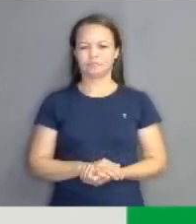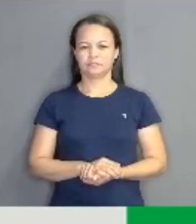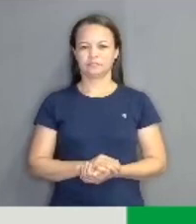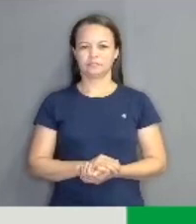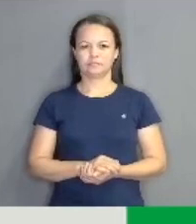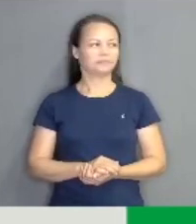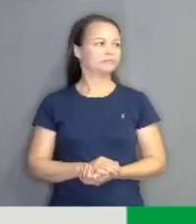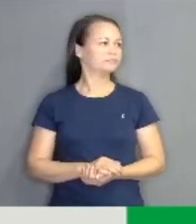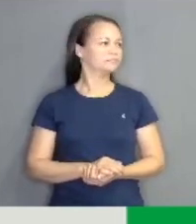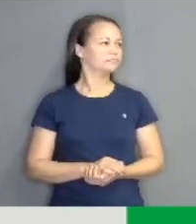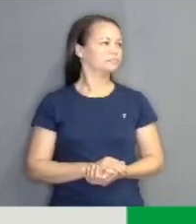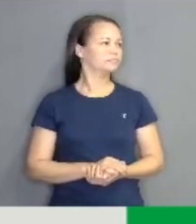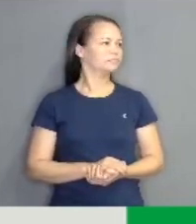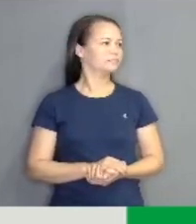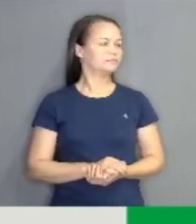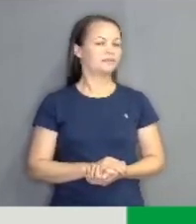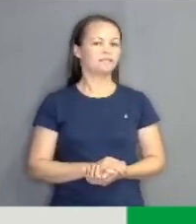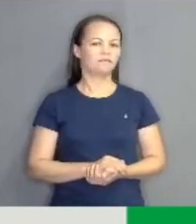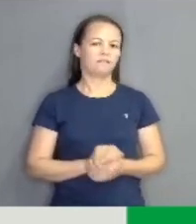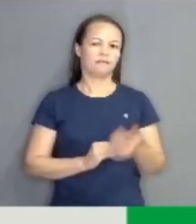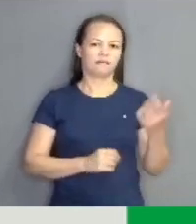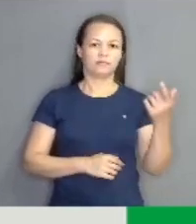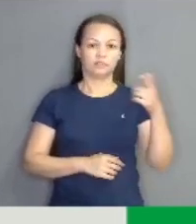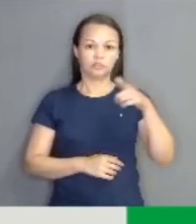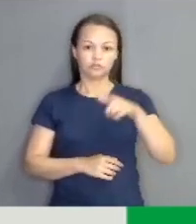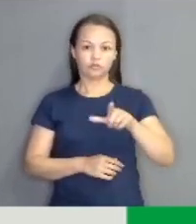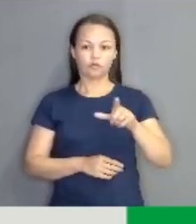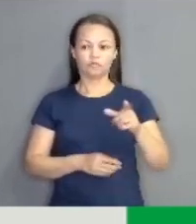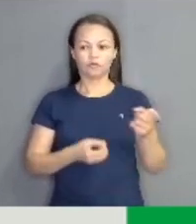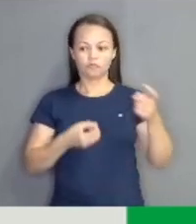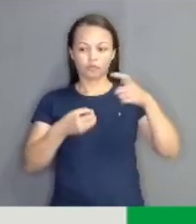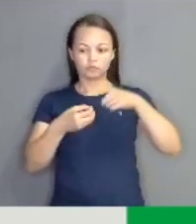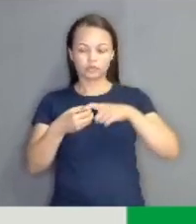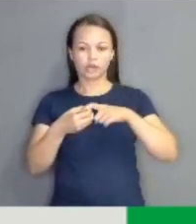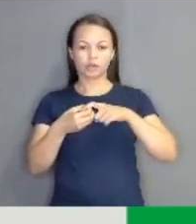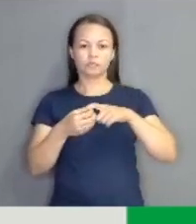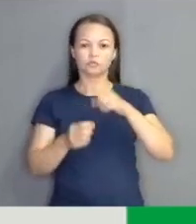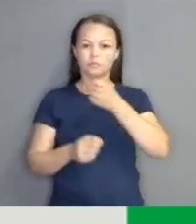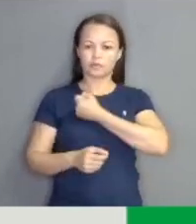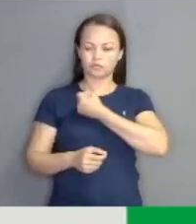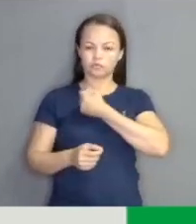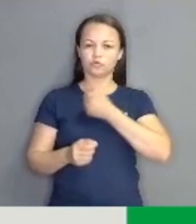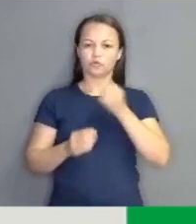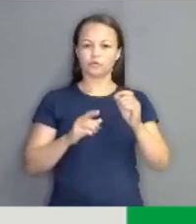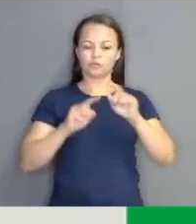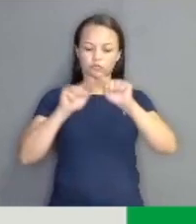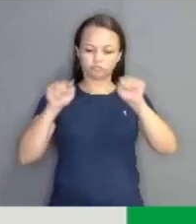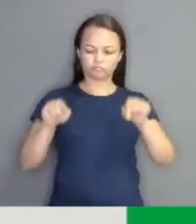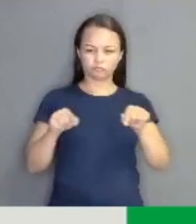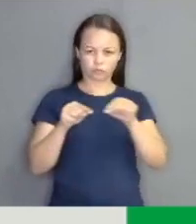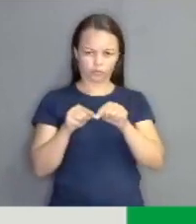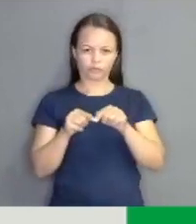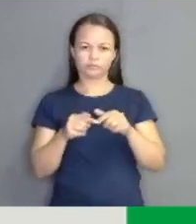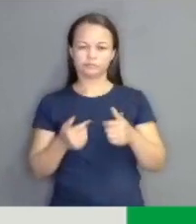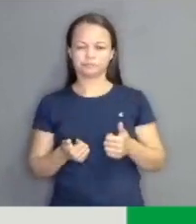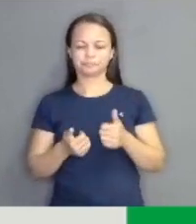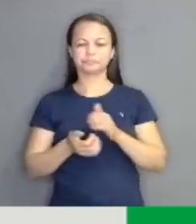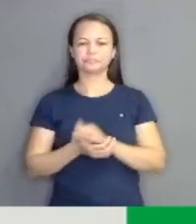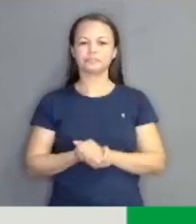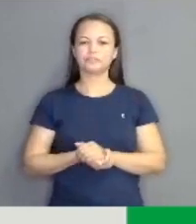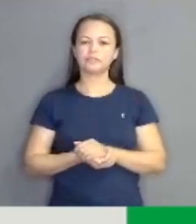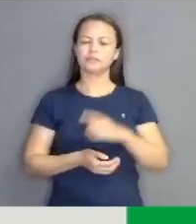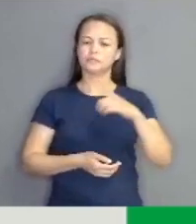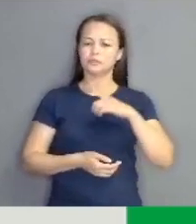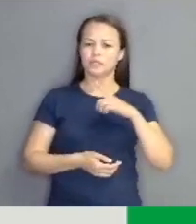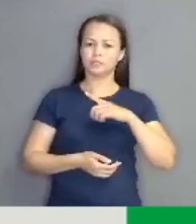De novo, voltamos para aquela distribuiçãozinha do nosso quadro, tá? Então, eu tenho